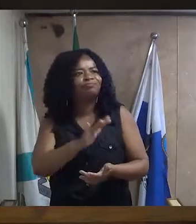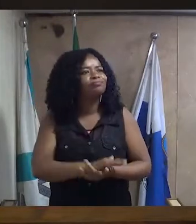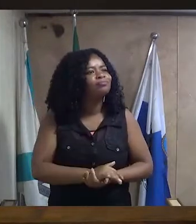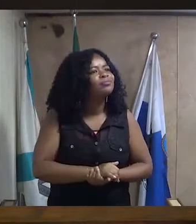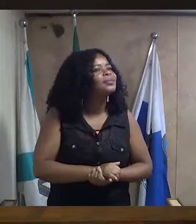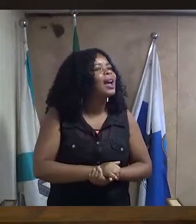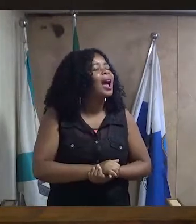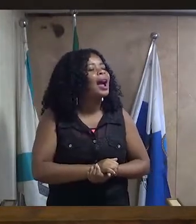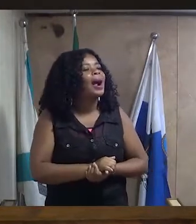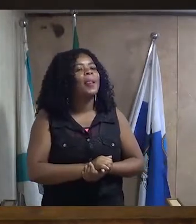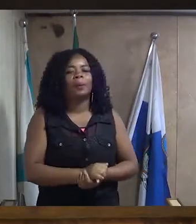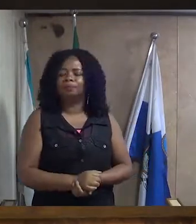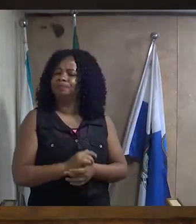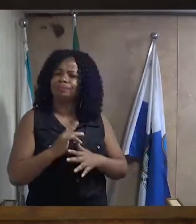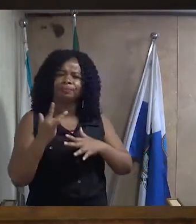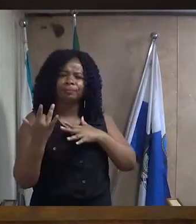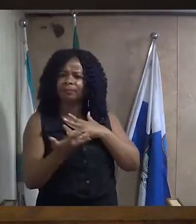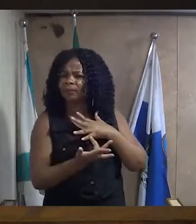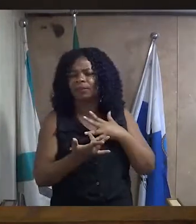toda a mídia aí.